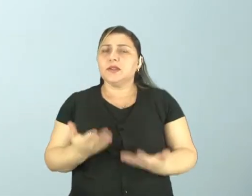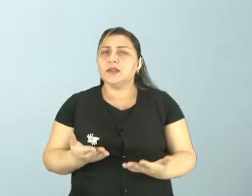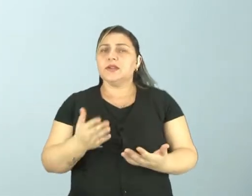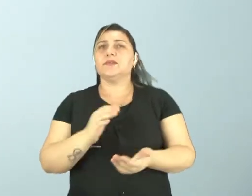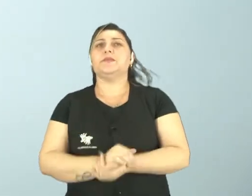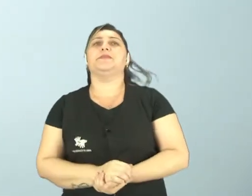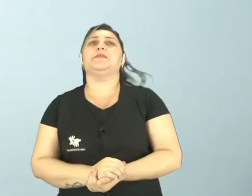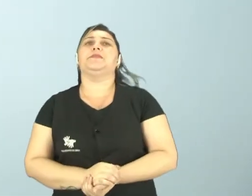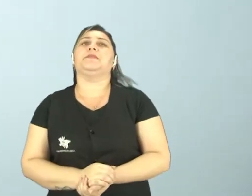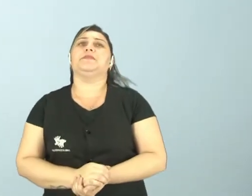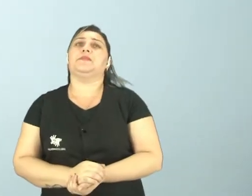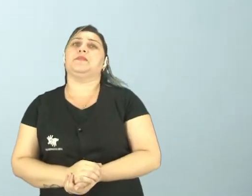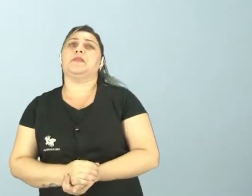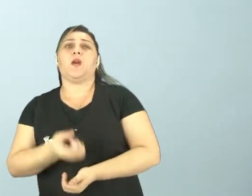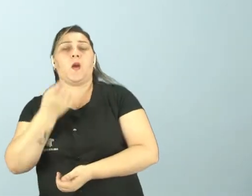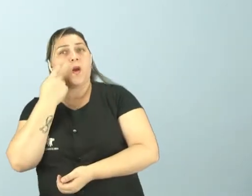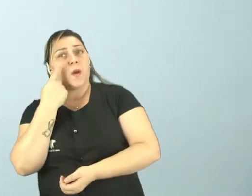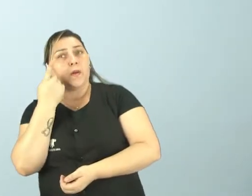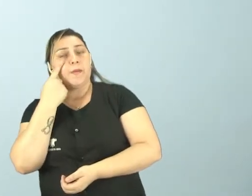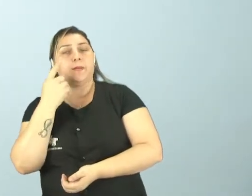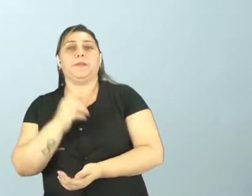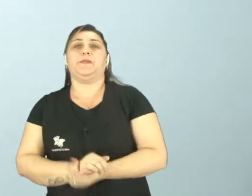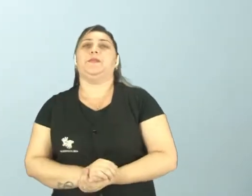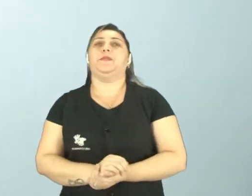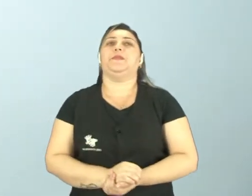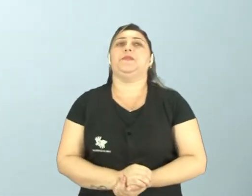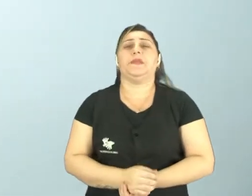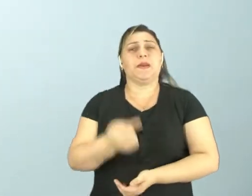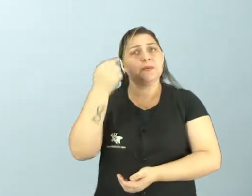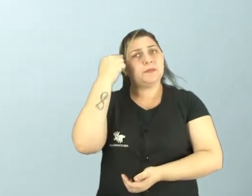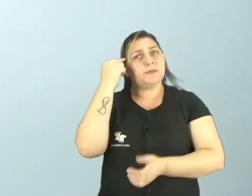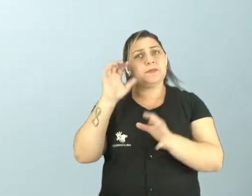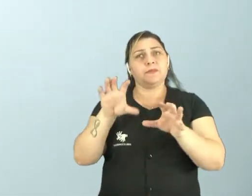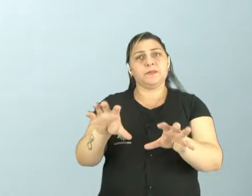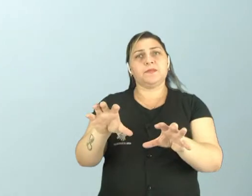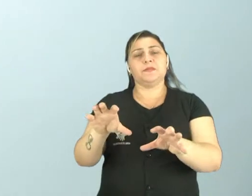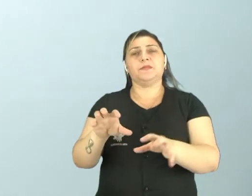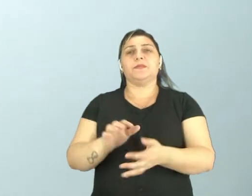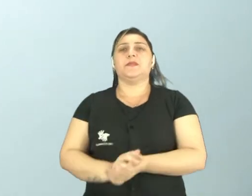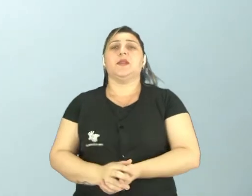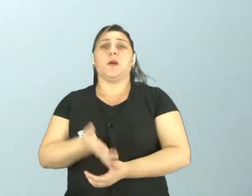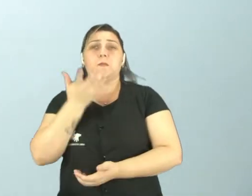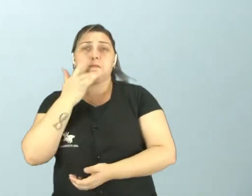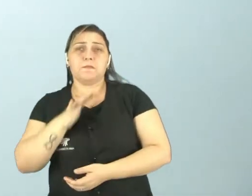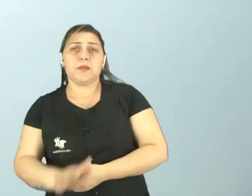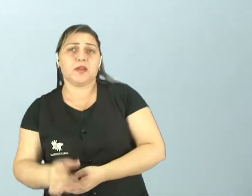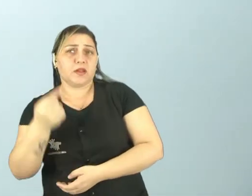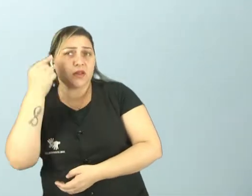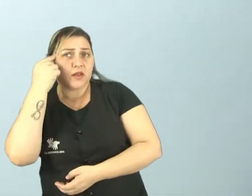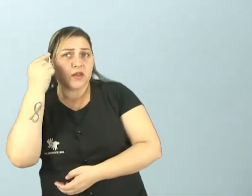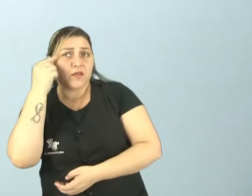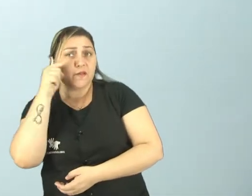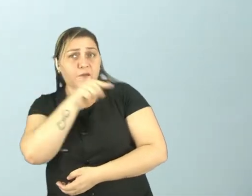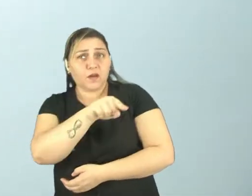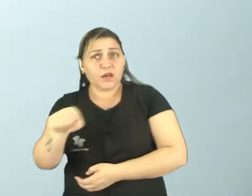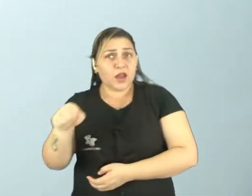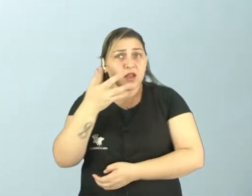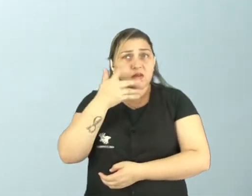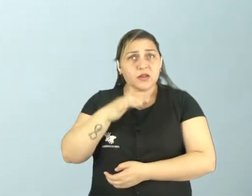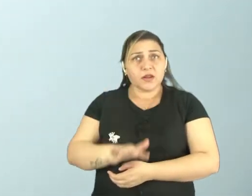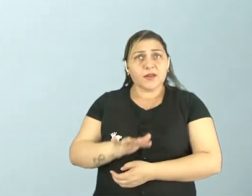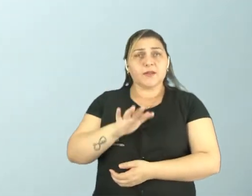os argumentos? Olha só, gente. Vamos pensar assim. Pense em uma criança. Quando vocês eram criança, vamos